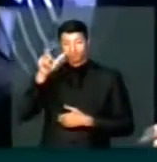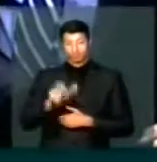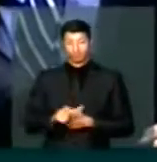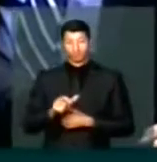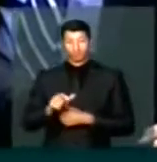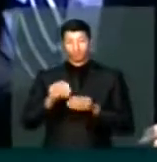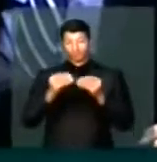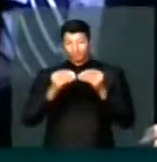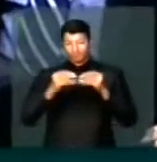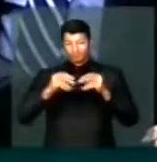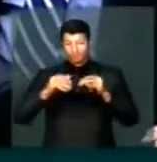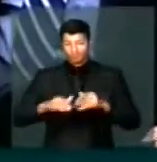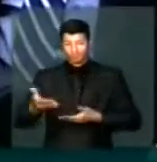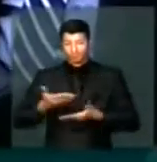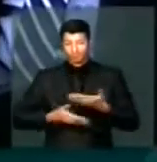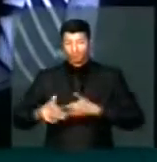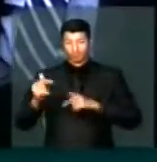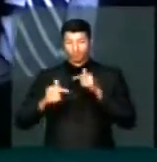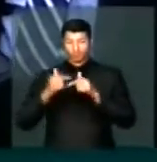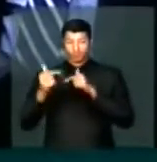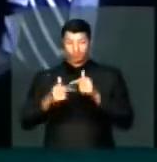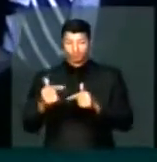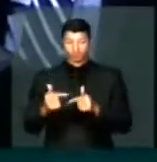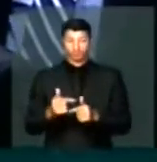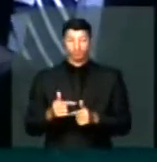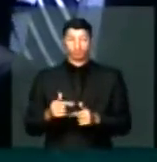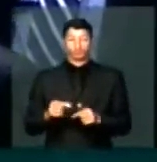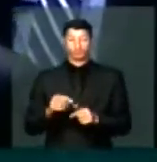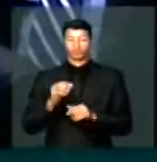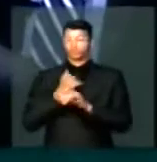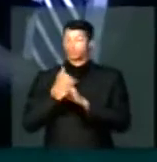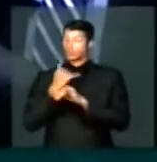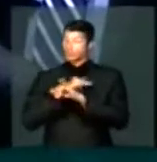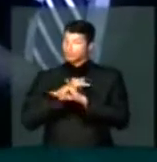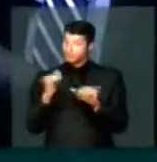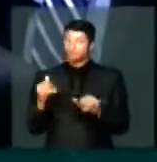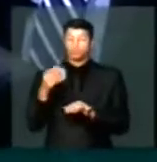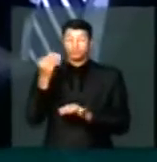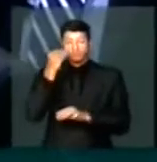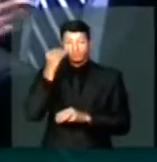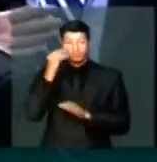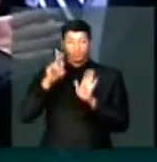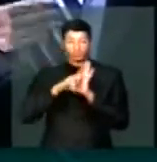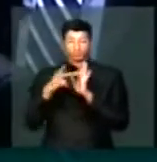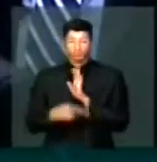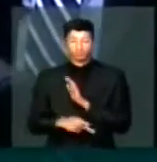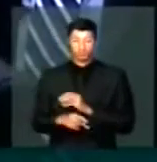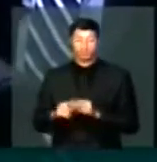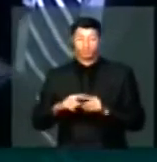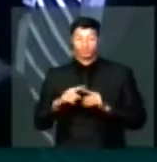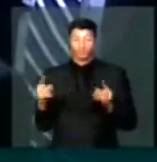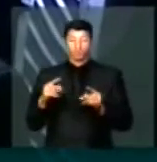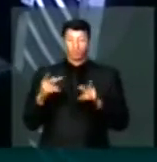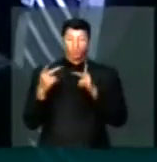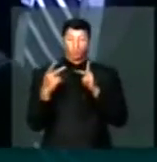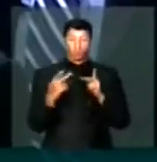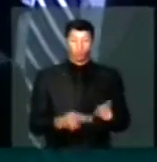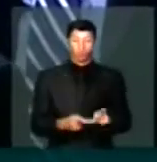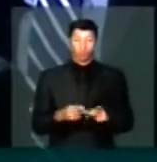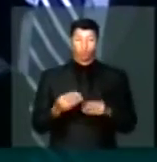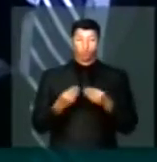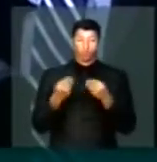de precarização das relações de trabalho. E digo isso por experiência própria. Mas este projeto,